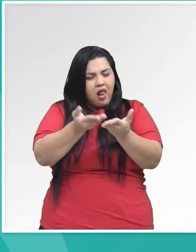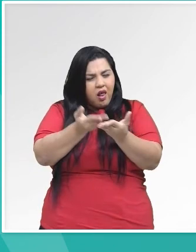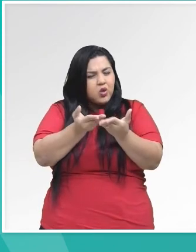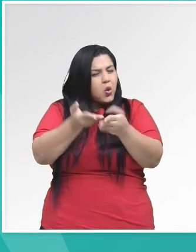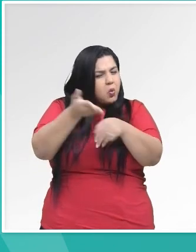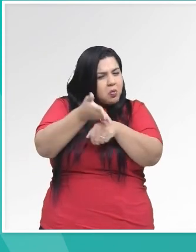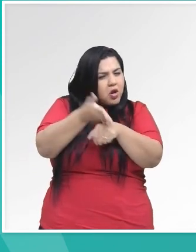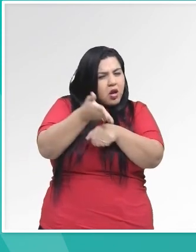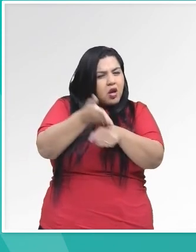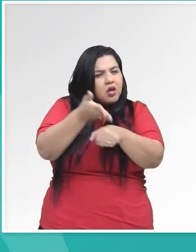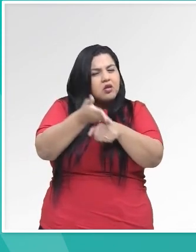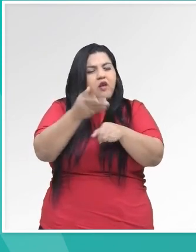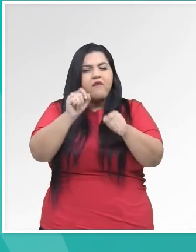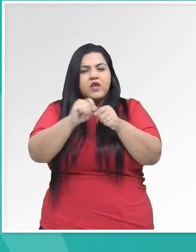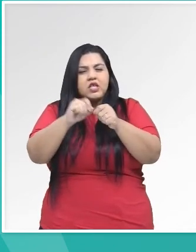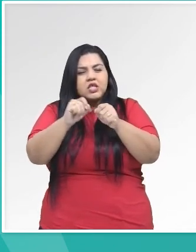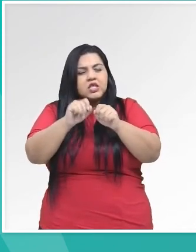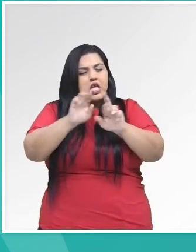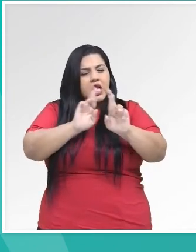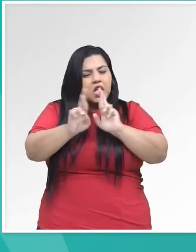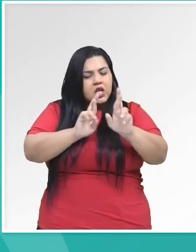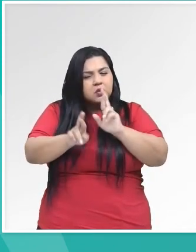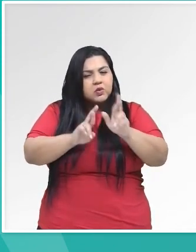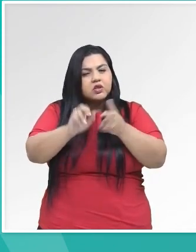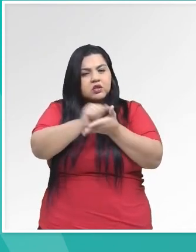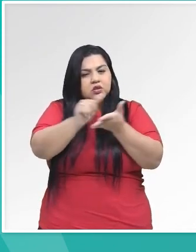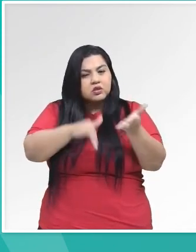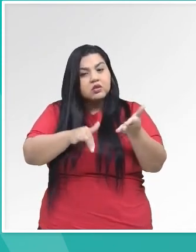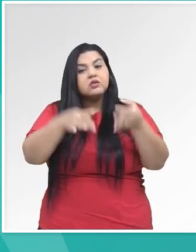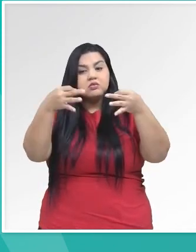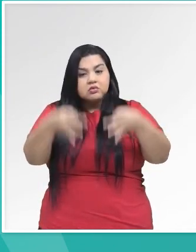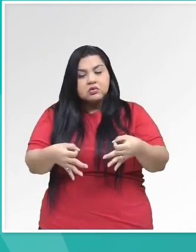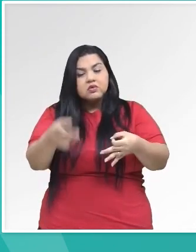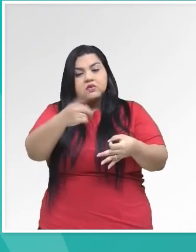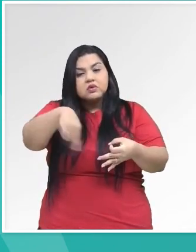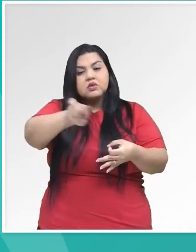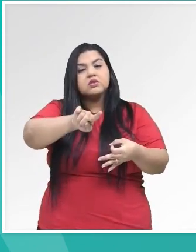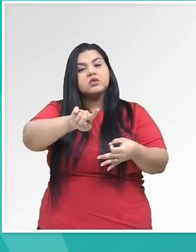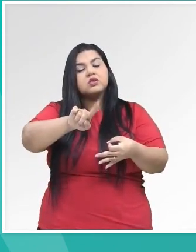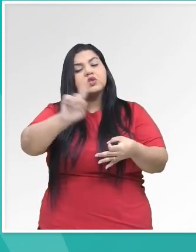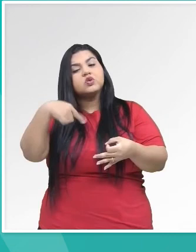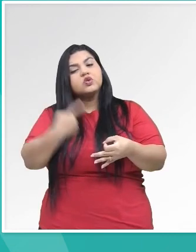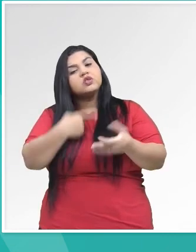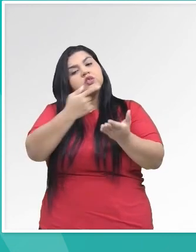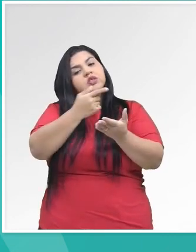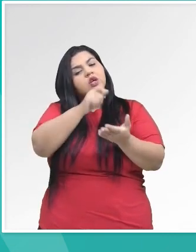participando, realizando as DLIs, tá certo? E que vocês, né, que os nossos alunos